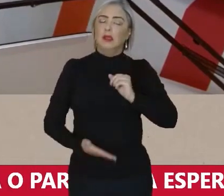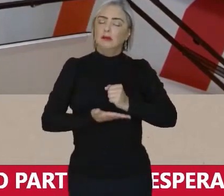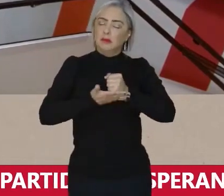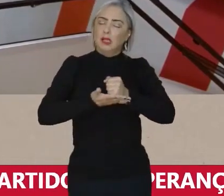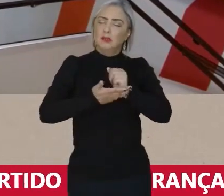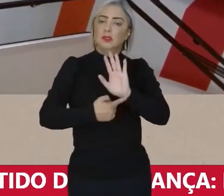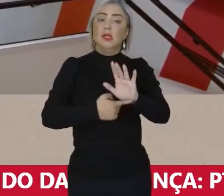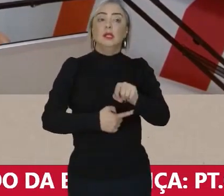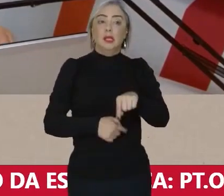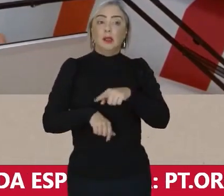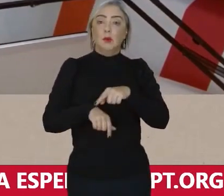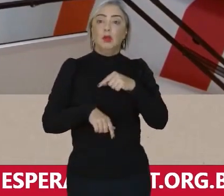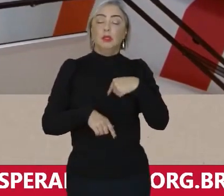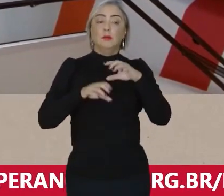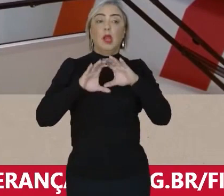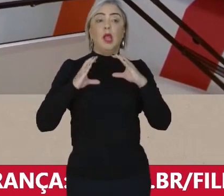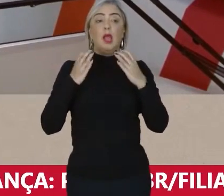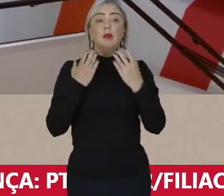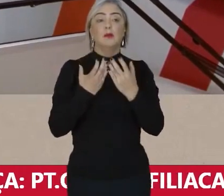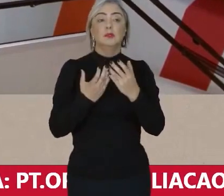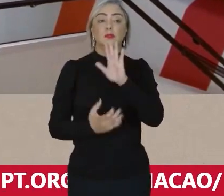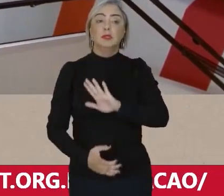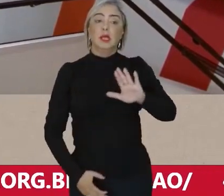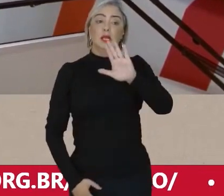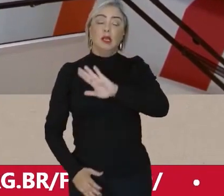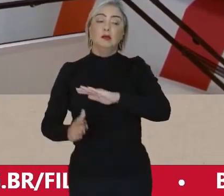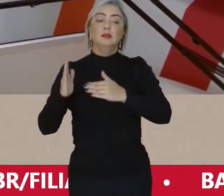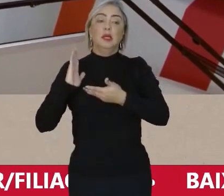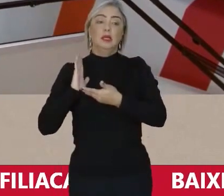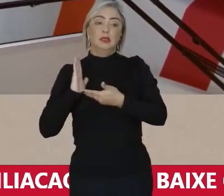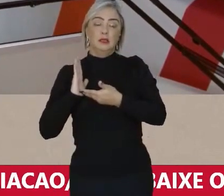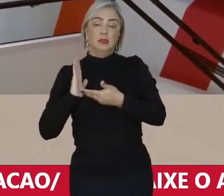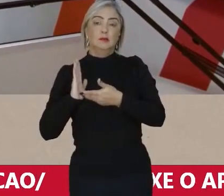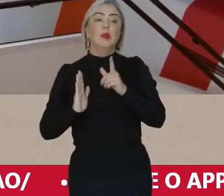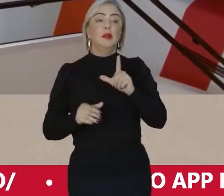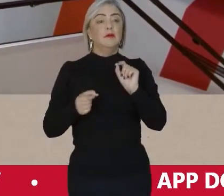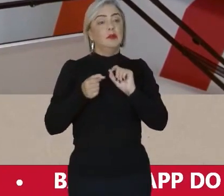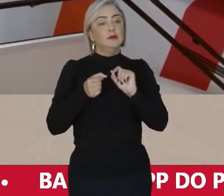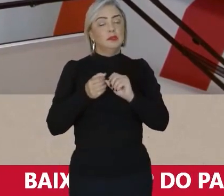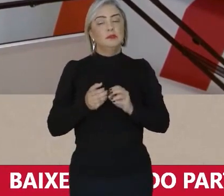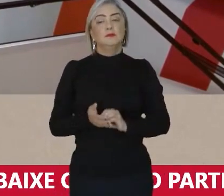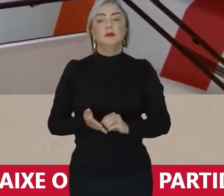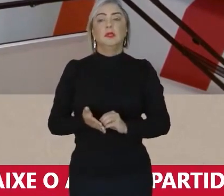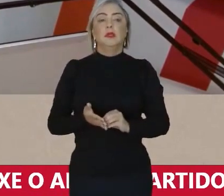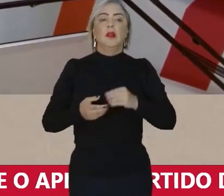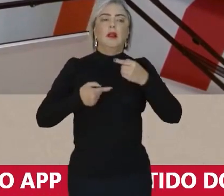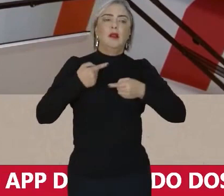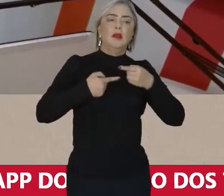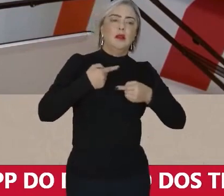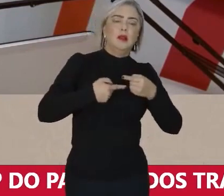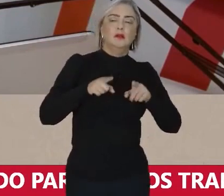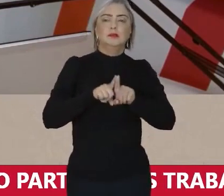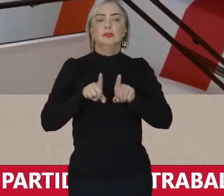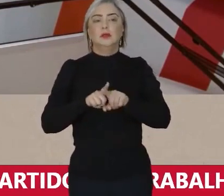Inclusive, daqui a pouco teremos a Comissão Geral da Câmara, como disse o Vino, que vai fazer esse debate